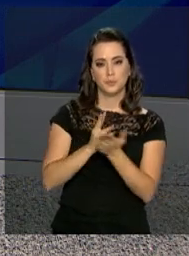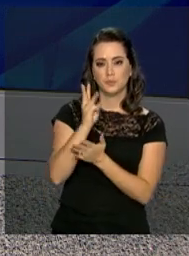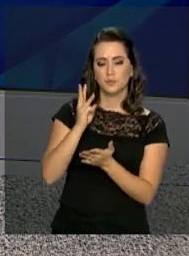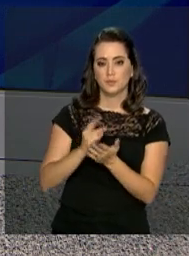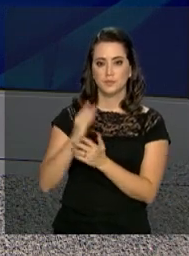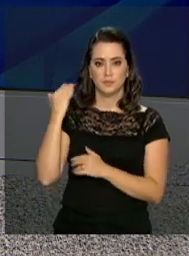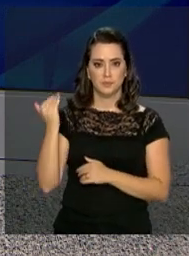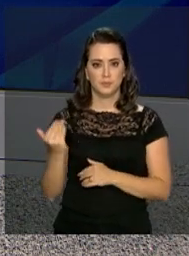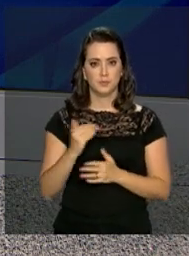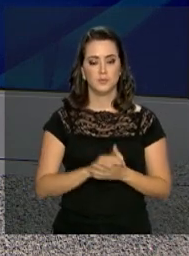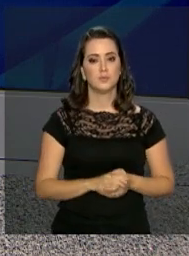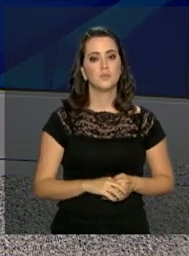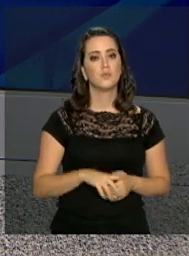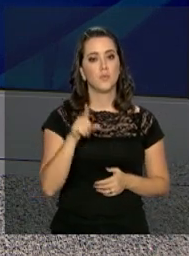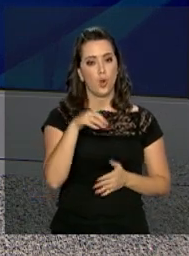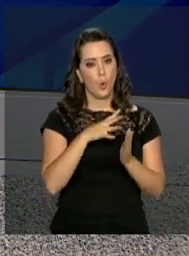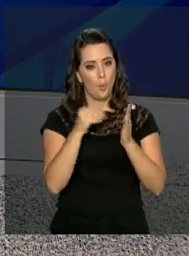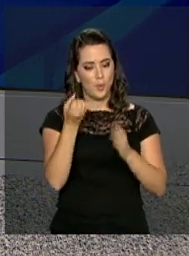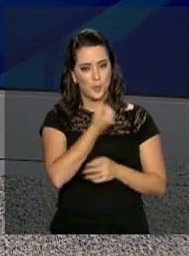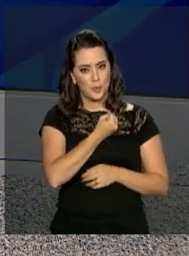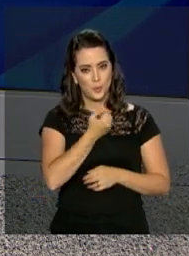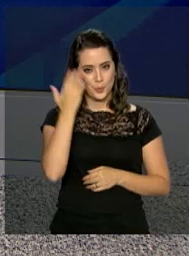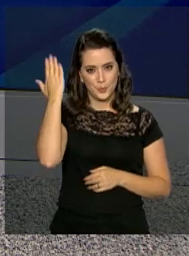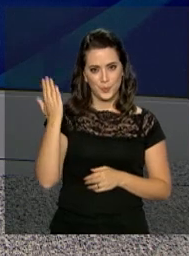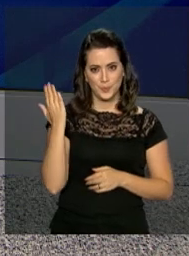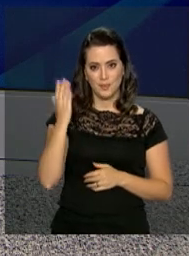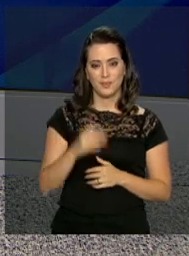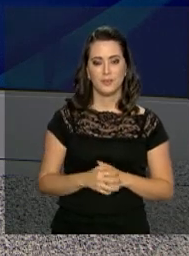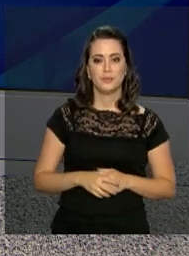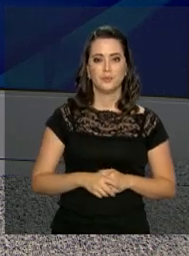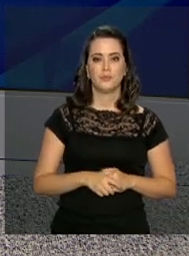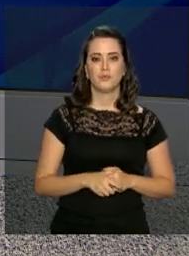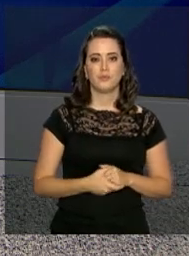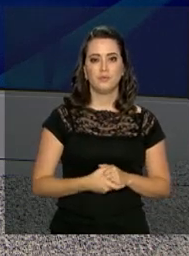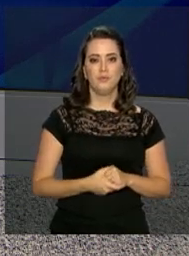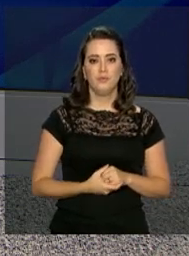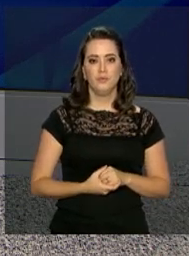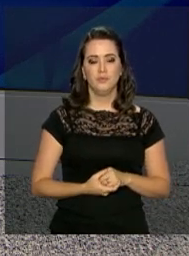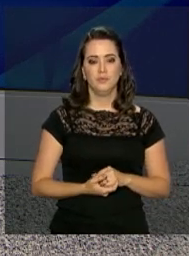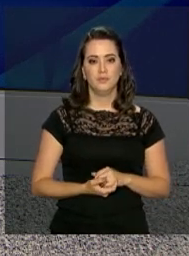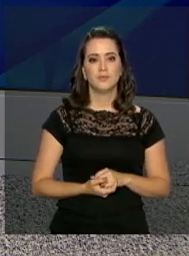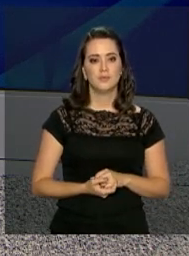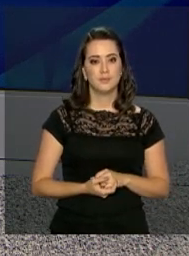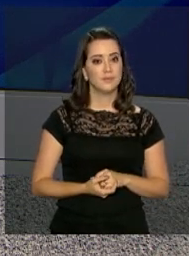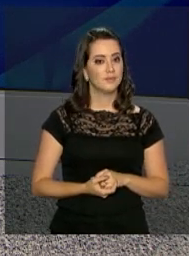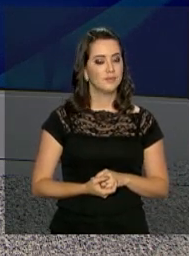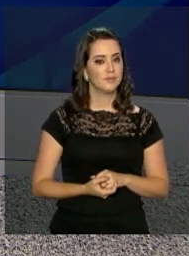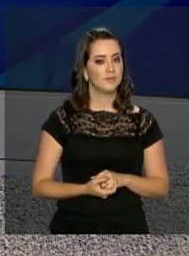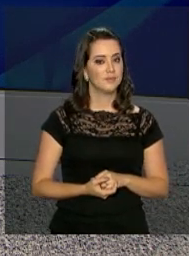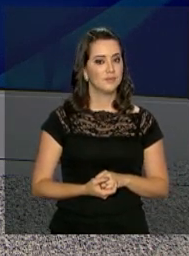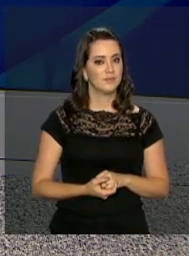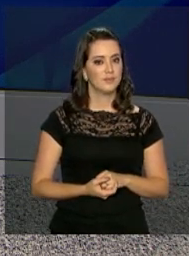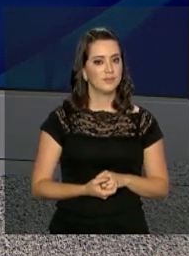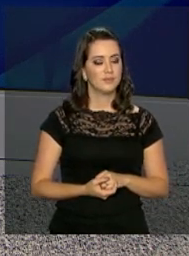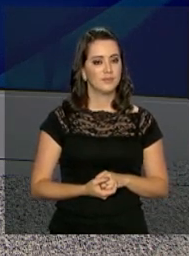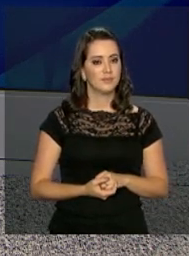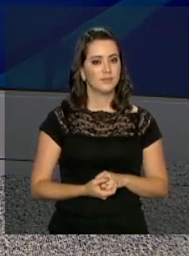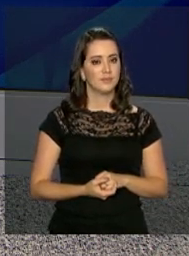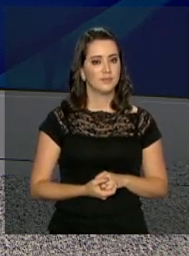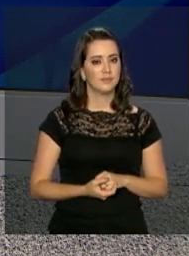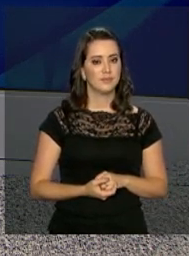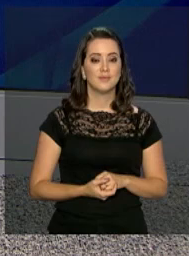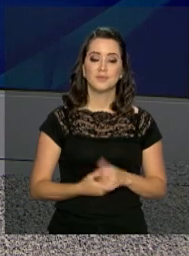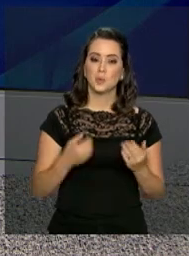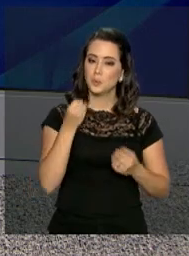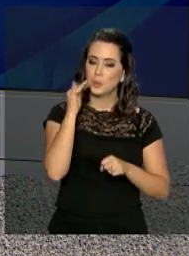para o nosso WhatsApp. Então, anote aí. É 619-98-67-8787.